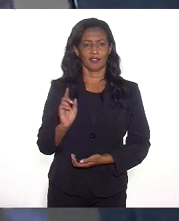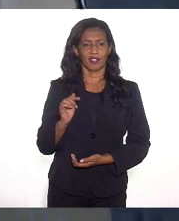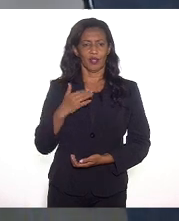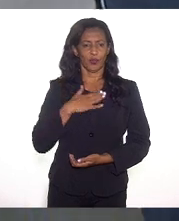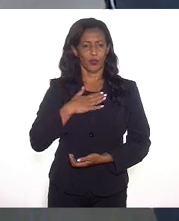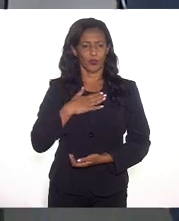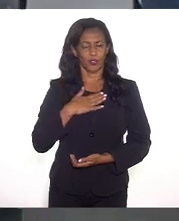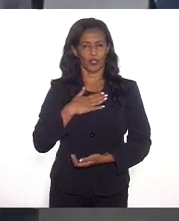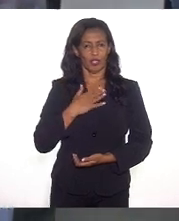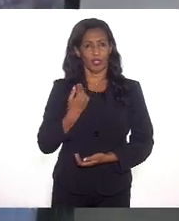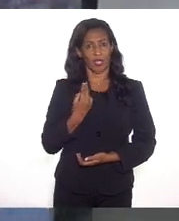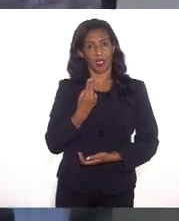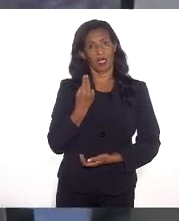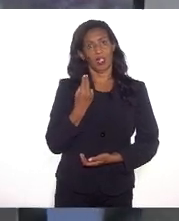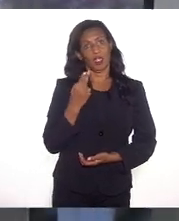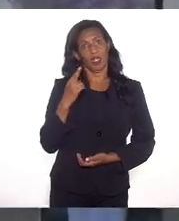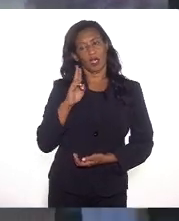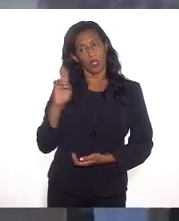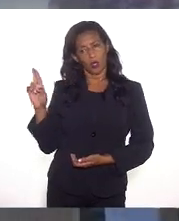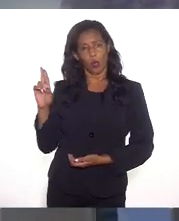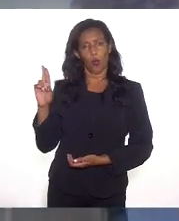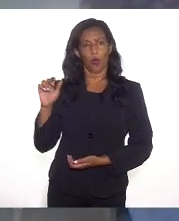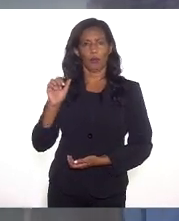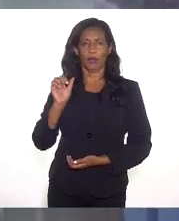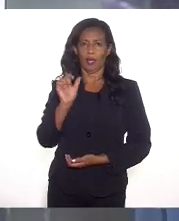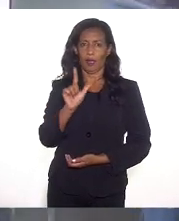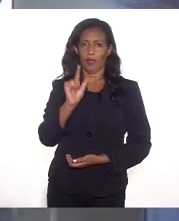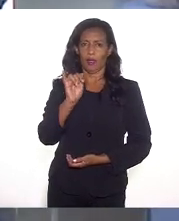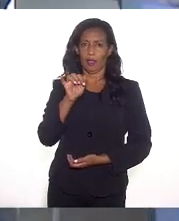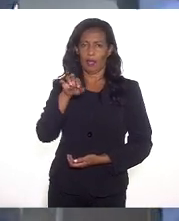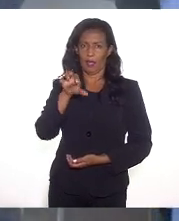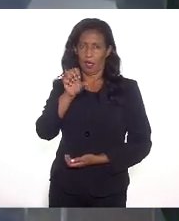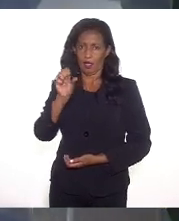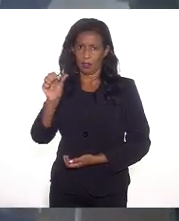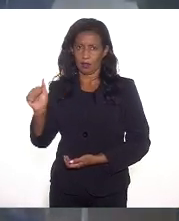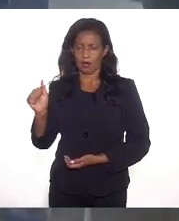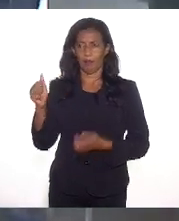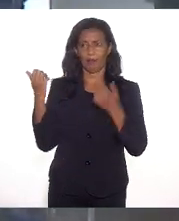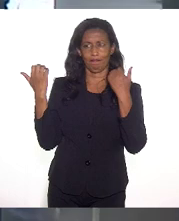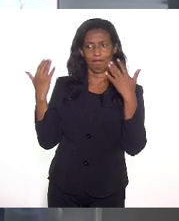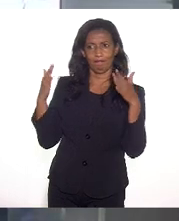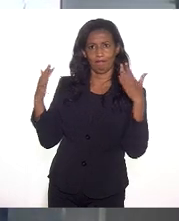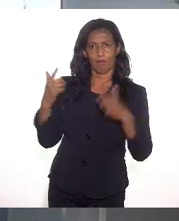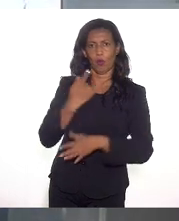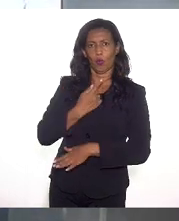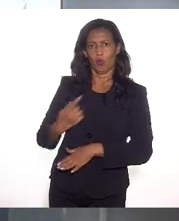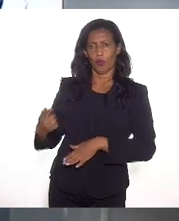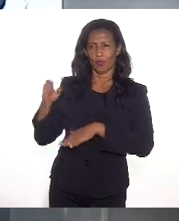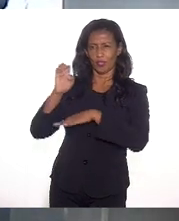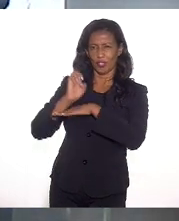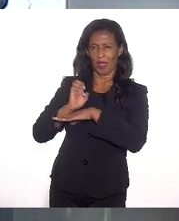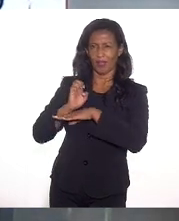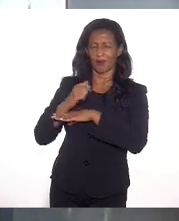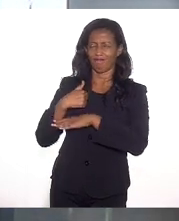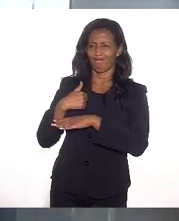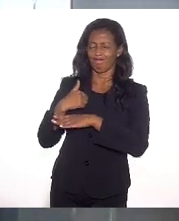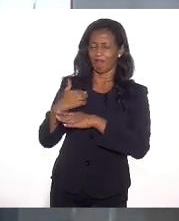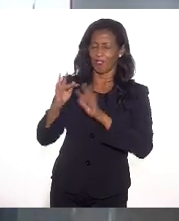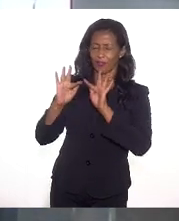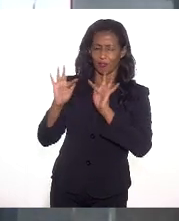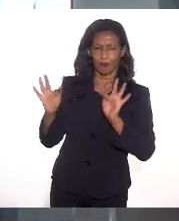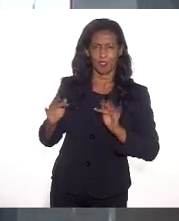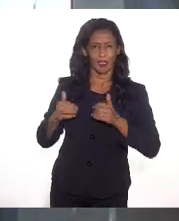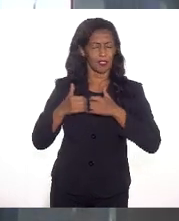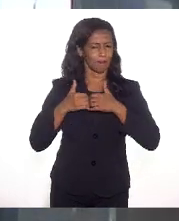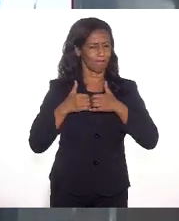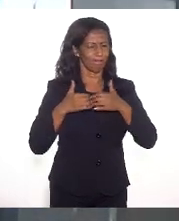Eu gostaria, em nome da Aliança, parabenizar o governo do Estado, o professor governador Cláudio Castro, pela feliz iniciativa. A apresentação